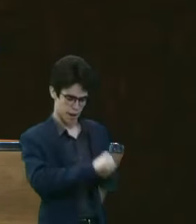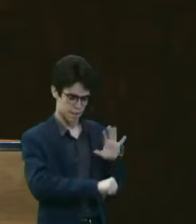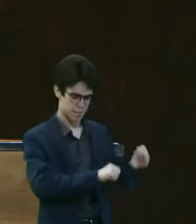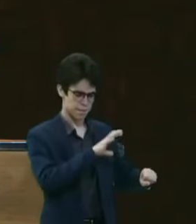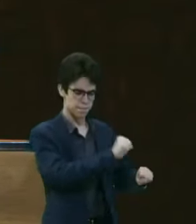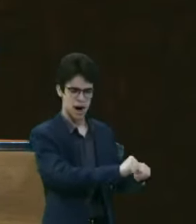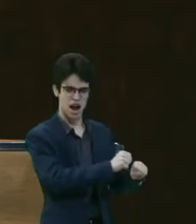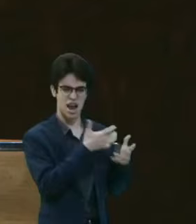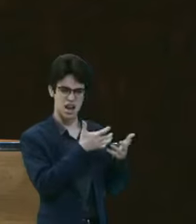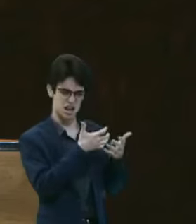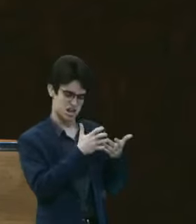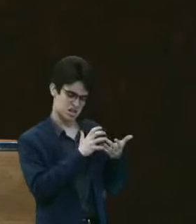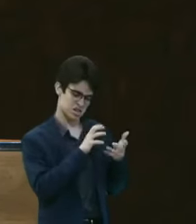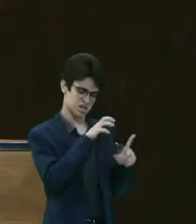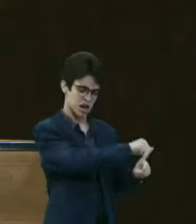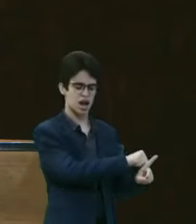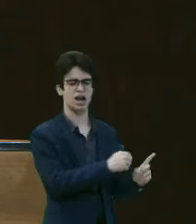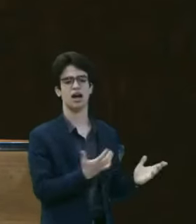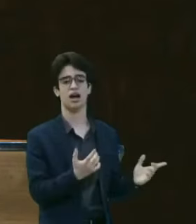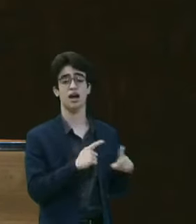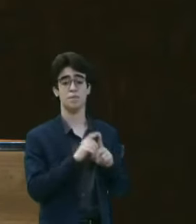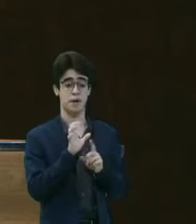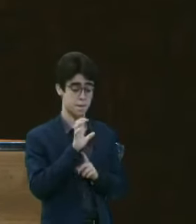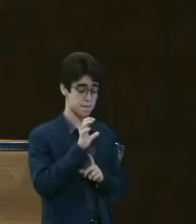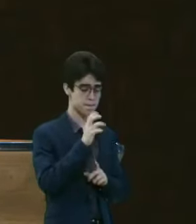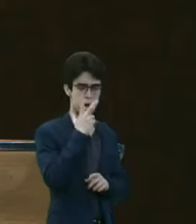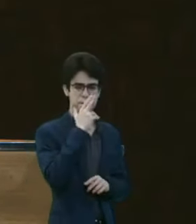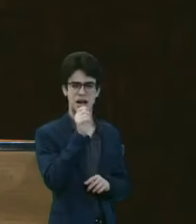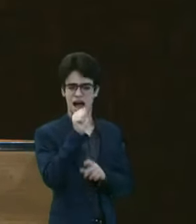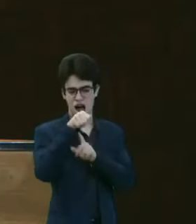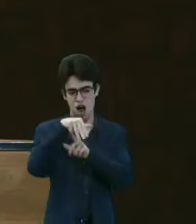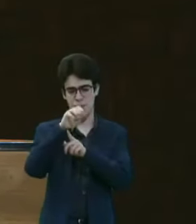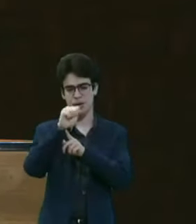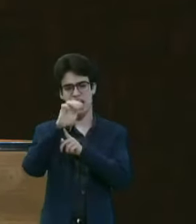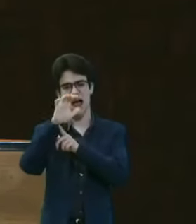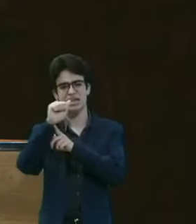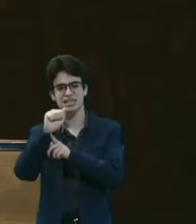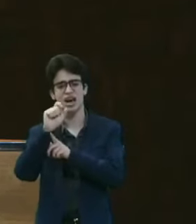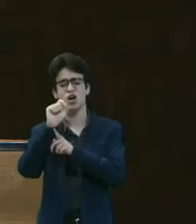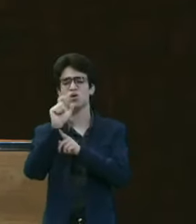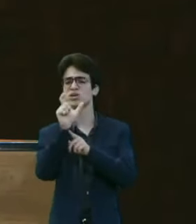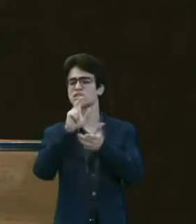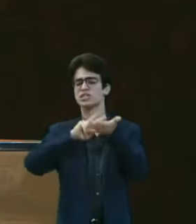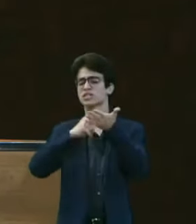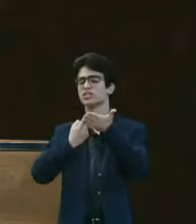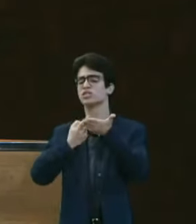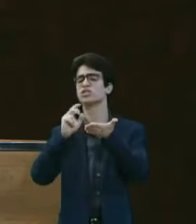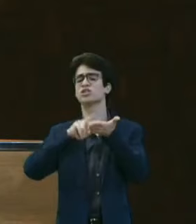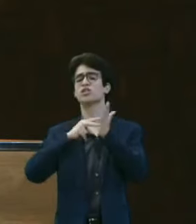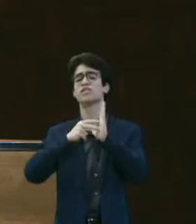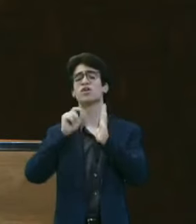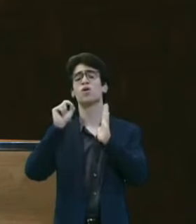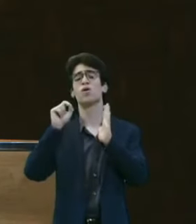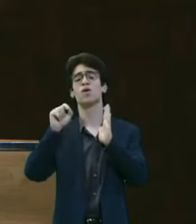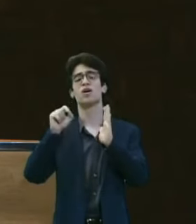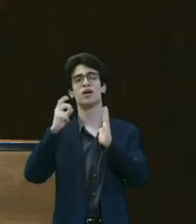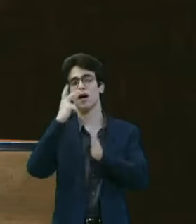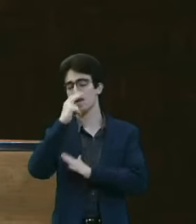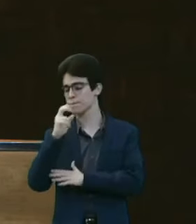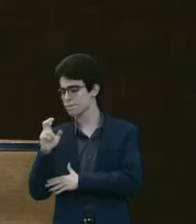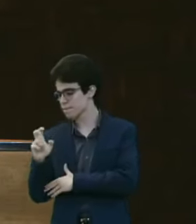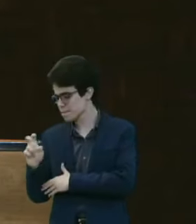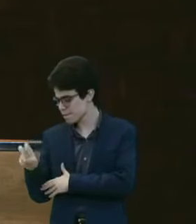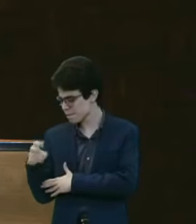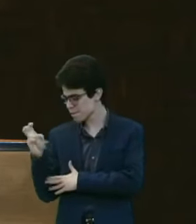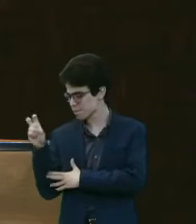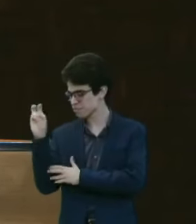pecado ameaça a porta. A palavra ameaça aqui, a melhor tradução para ela seria a serpente que está